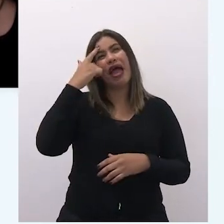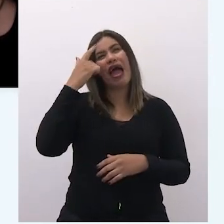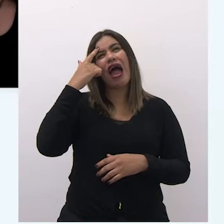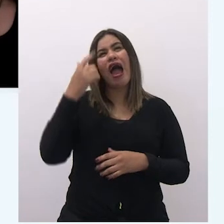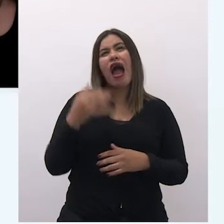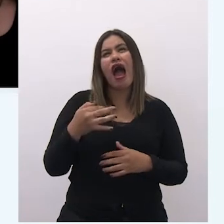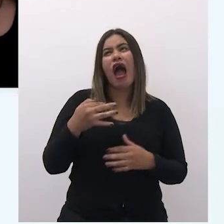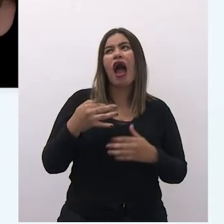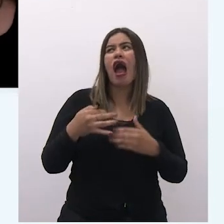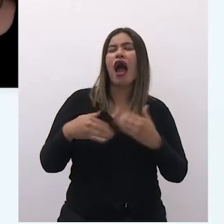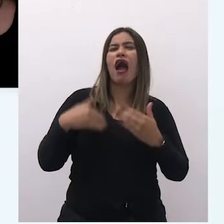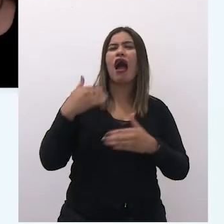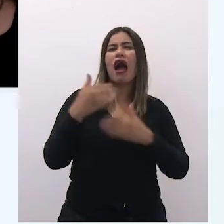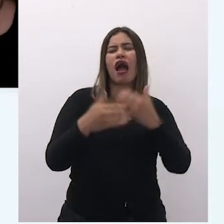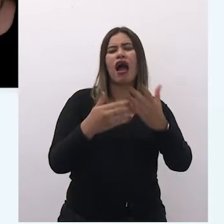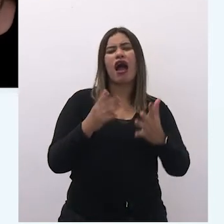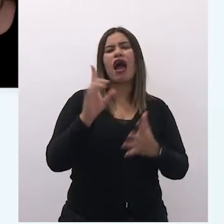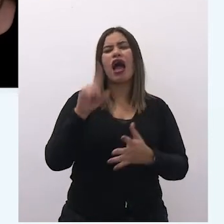perspectiva